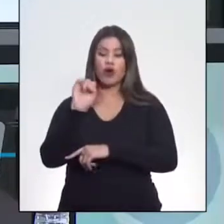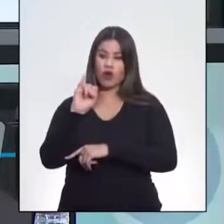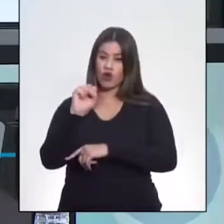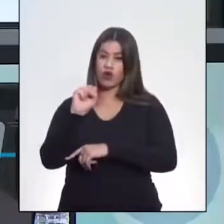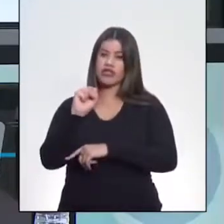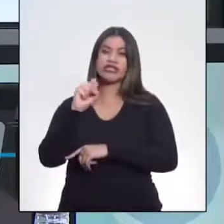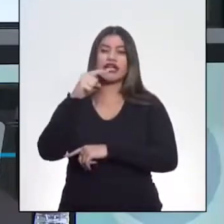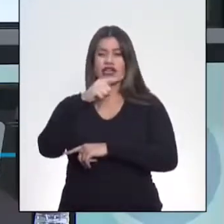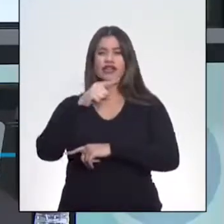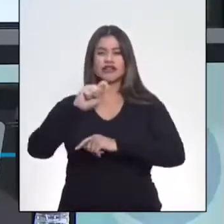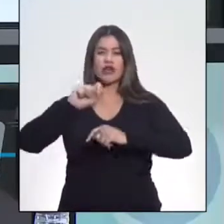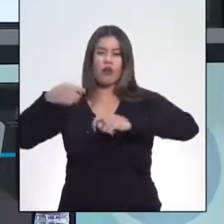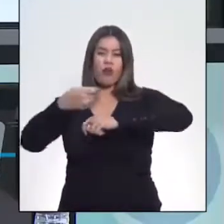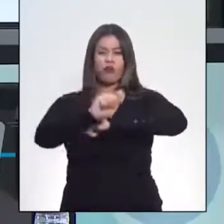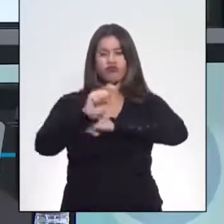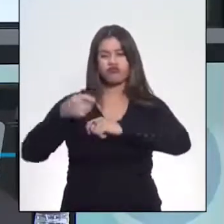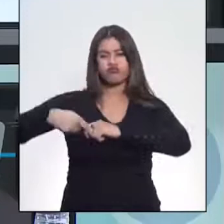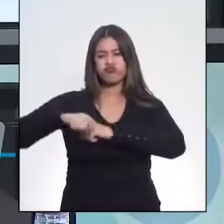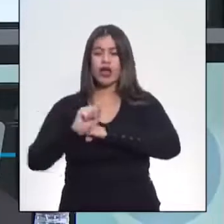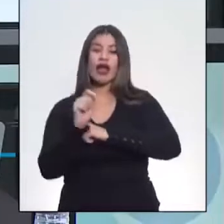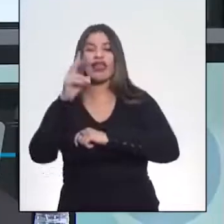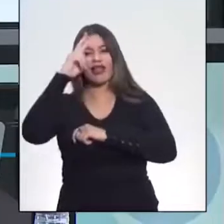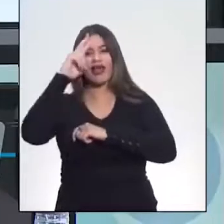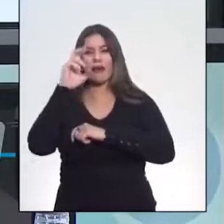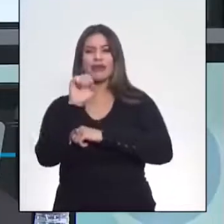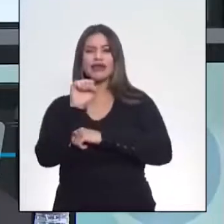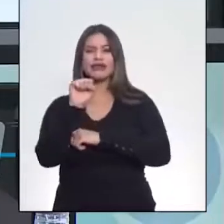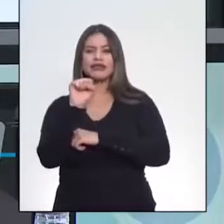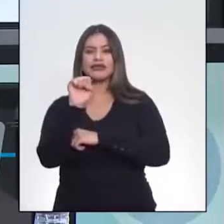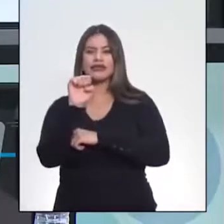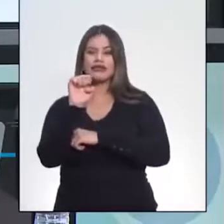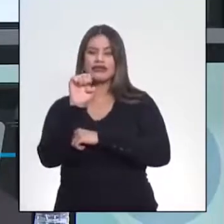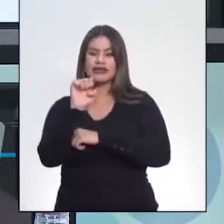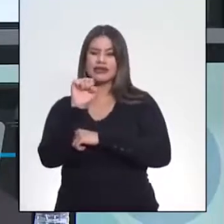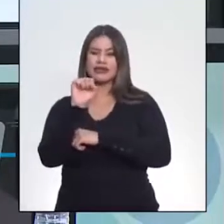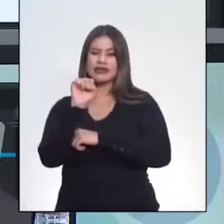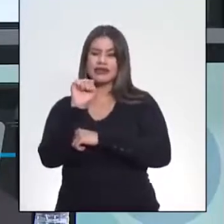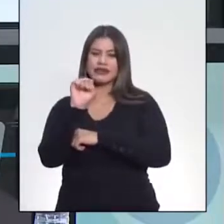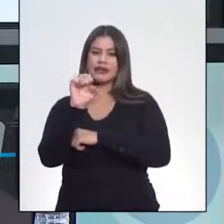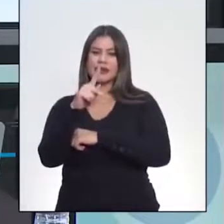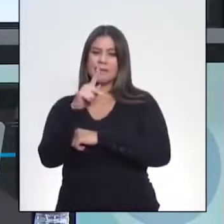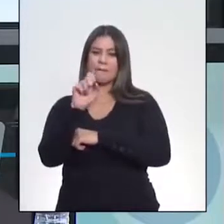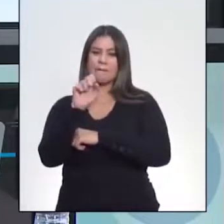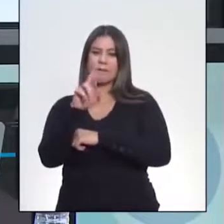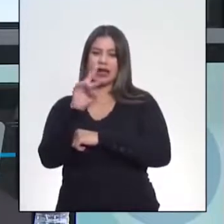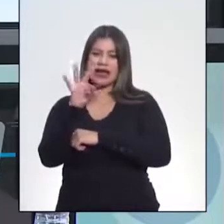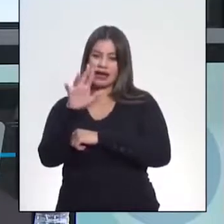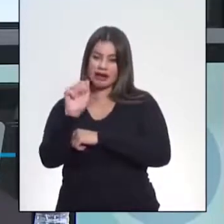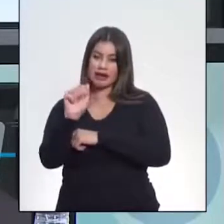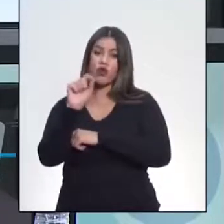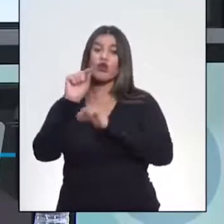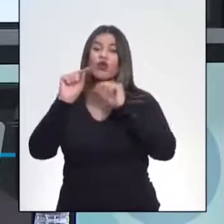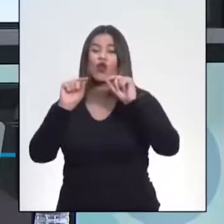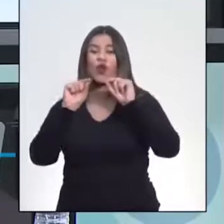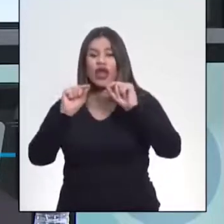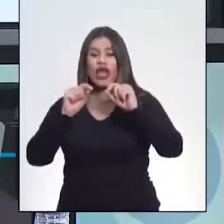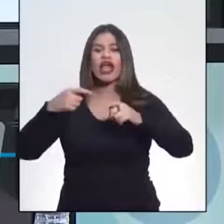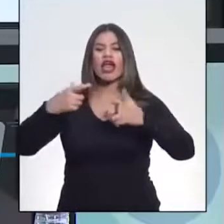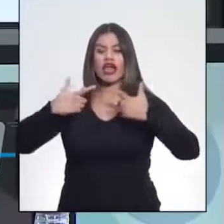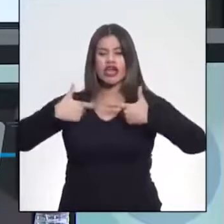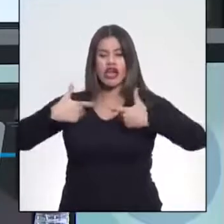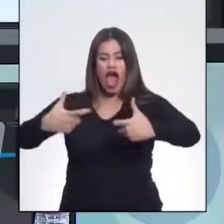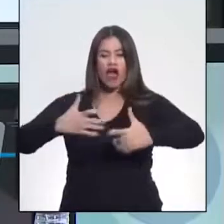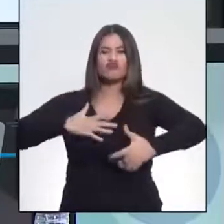lembra os espartanos Eles eram muito dados a guerra e já os atenienses a filosofia ao